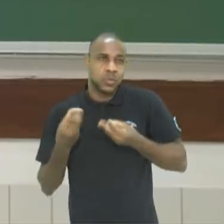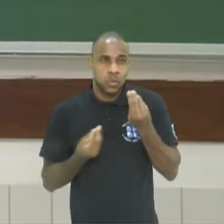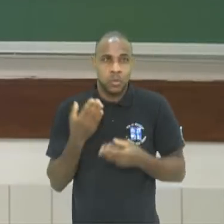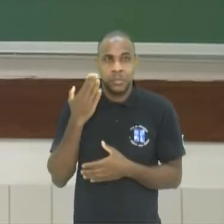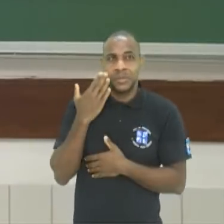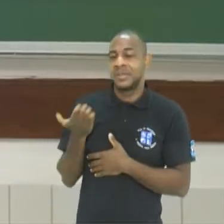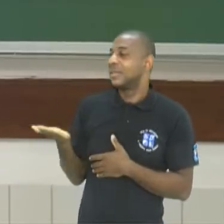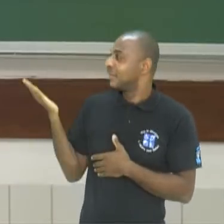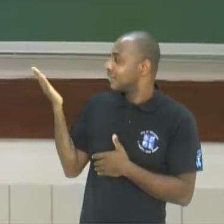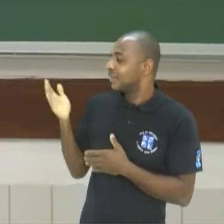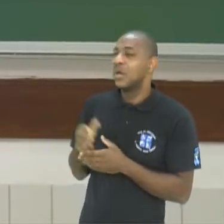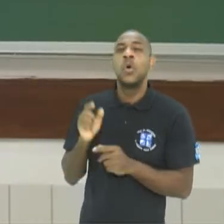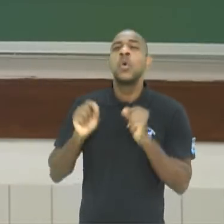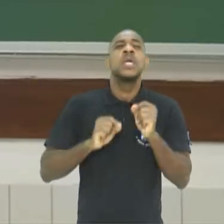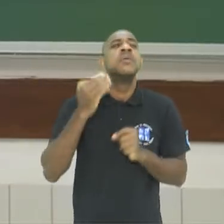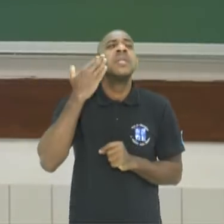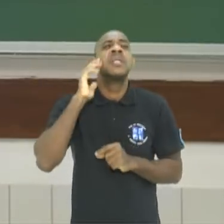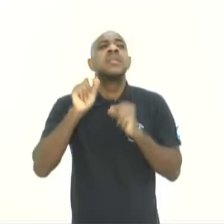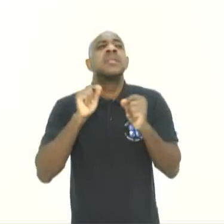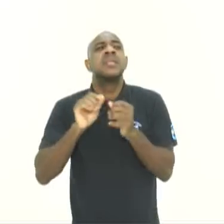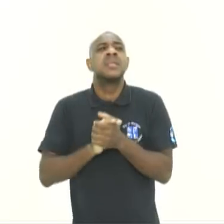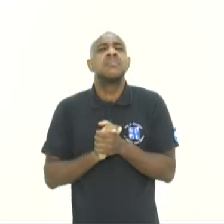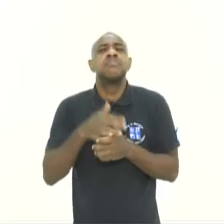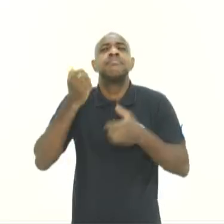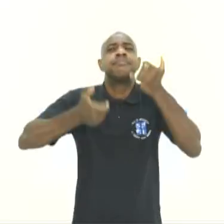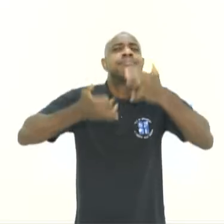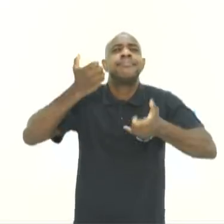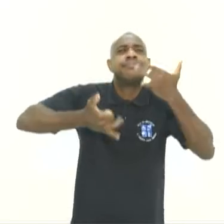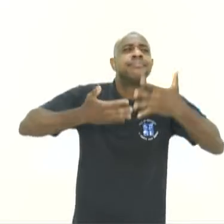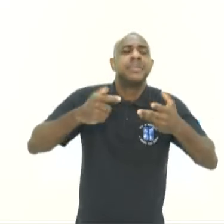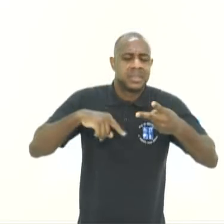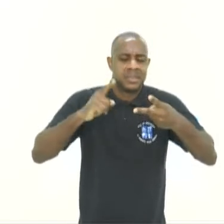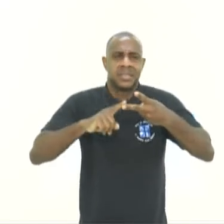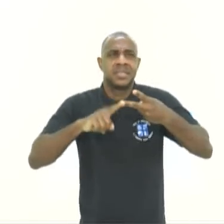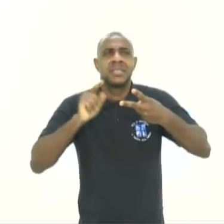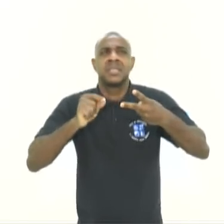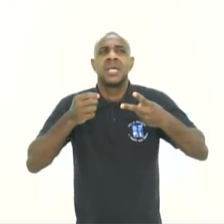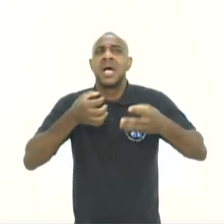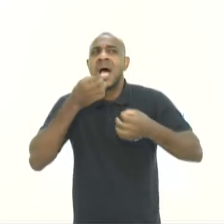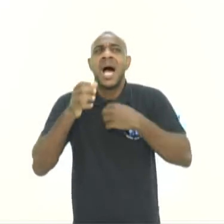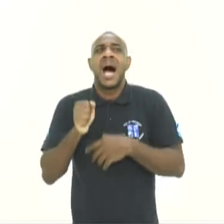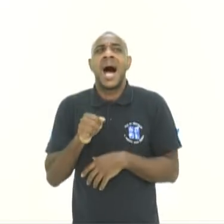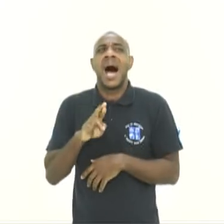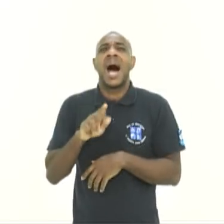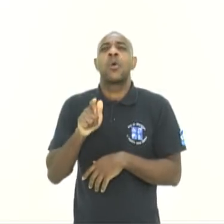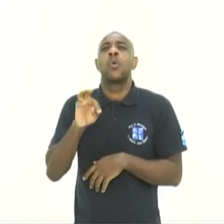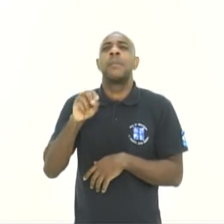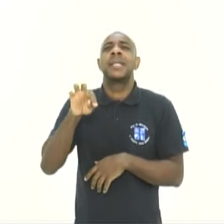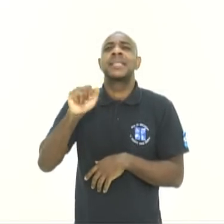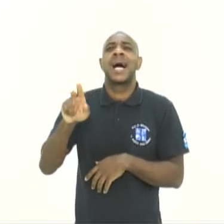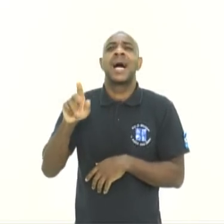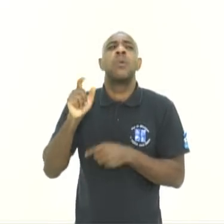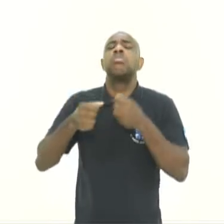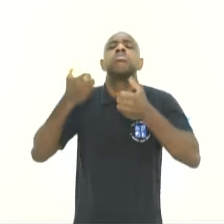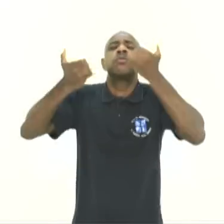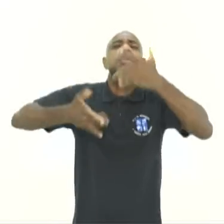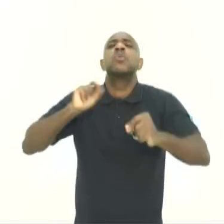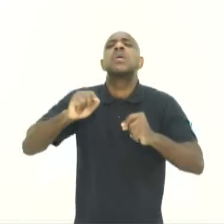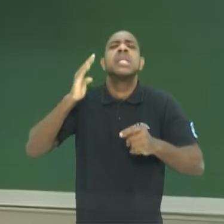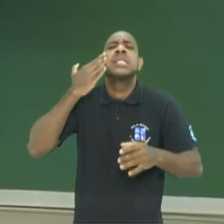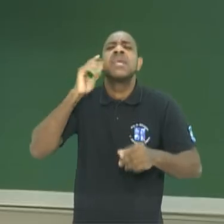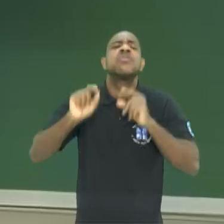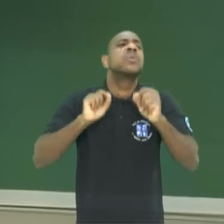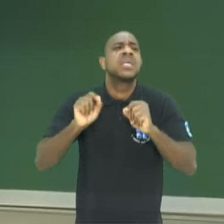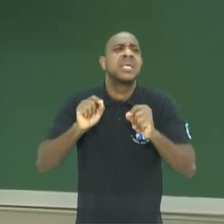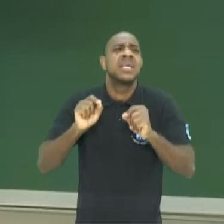O que você entende por dissertar e o que você entende por argumentar. Se eu dissesse